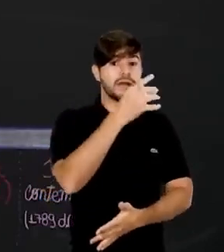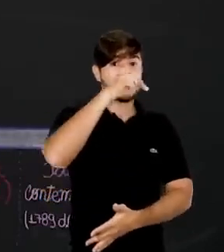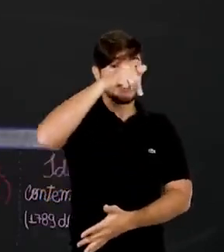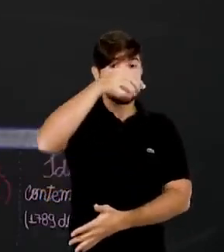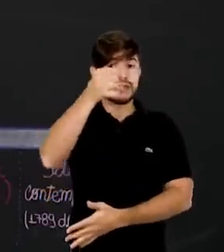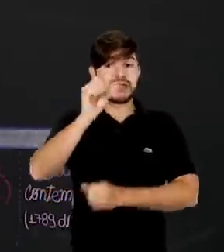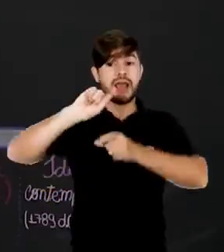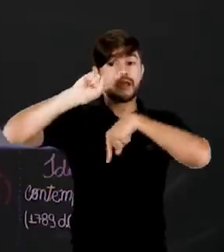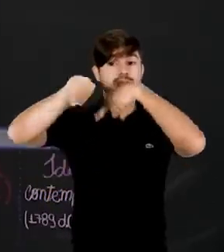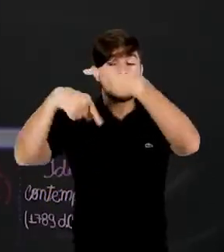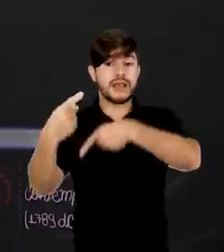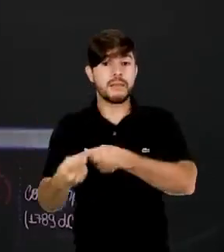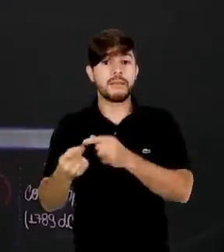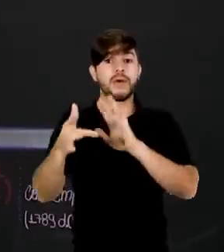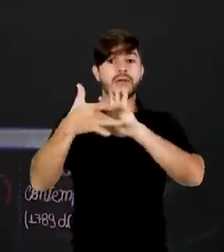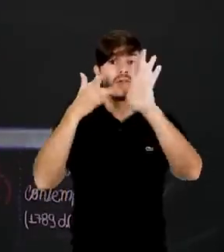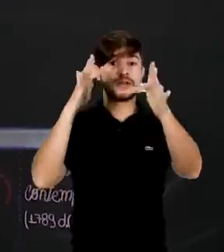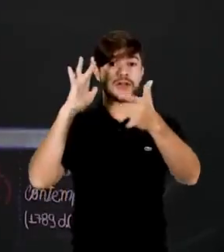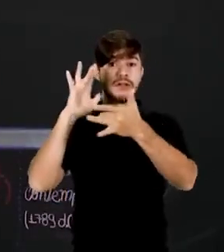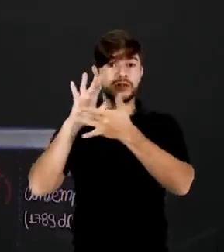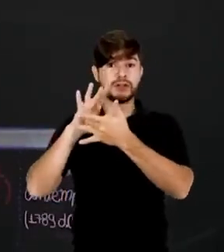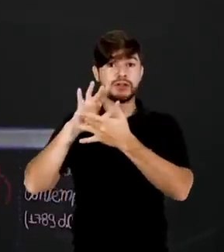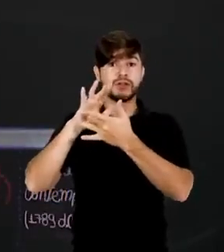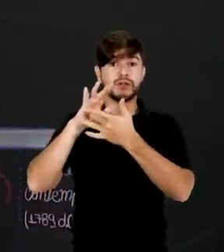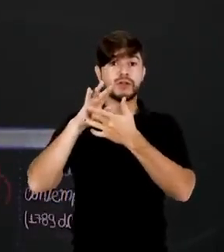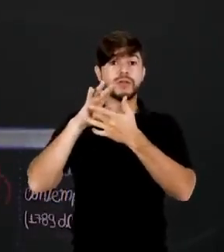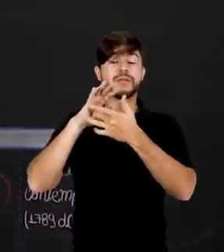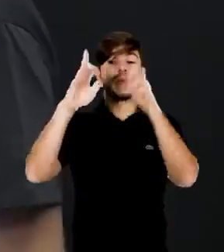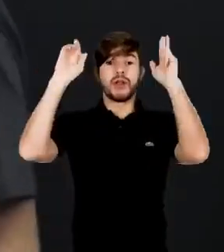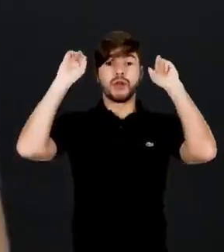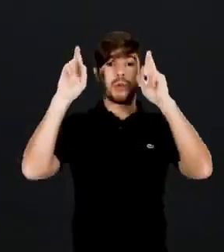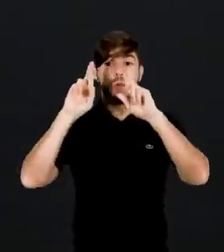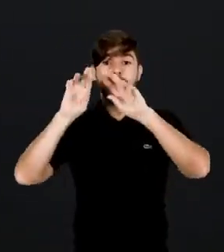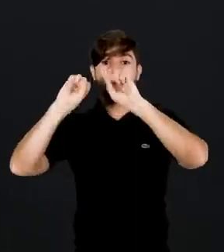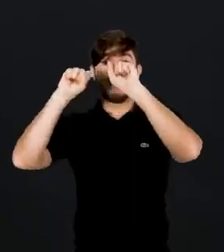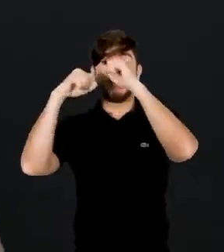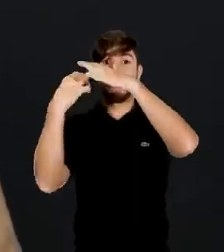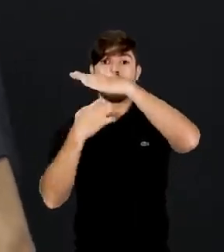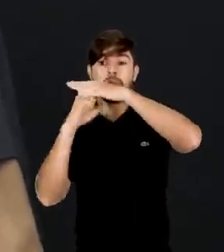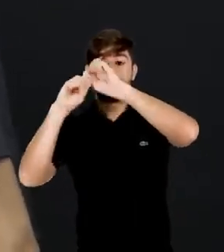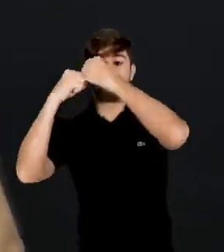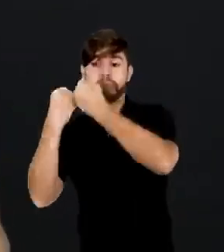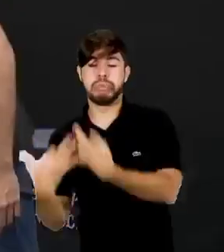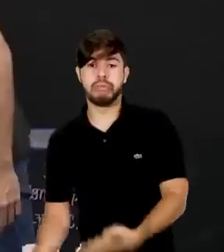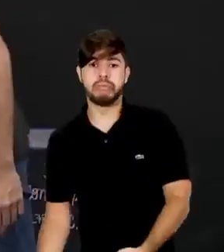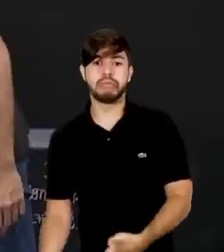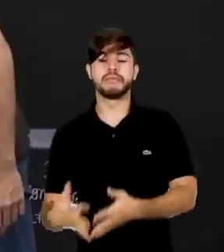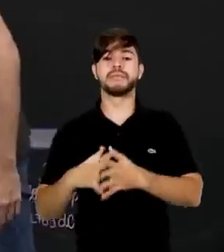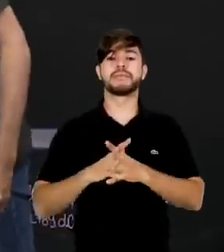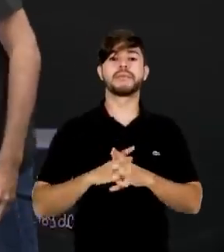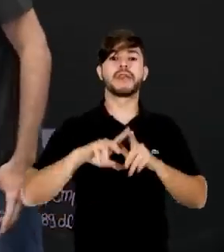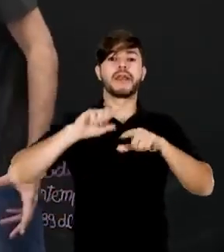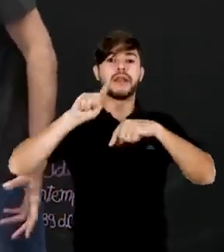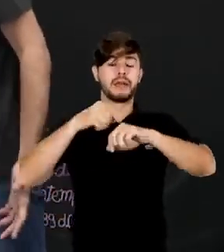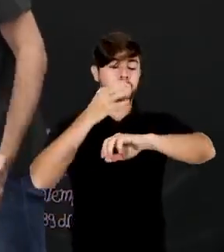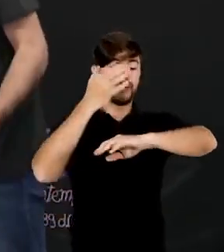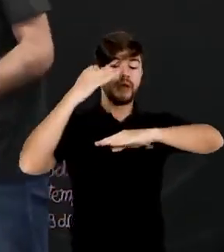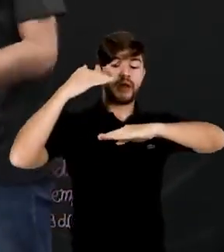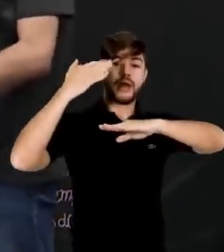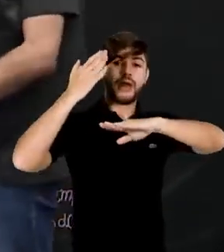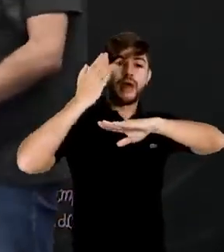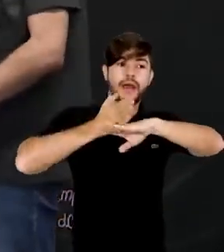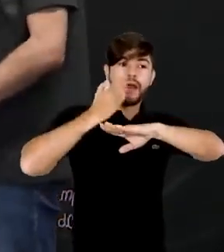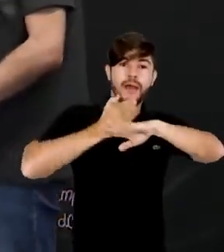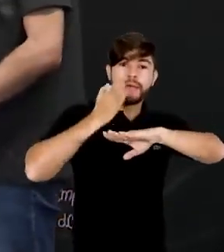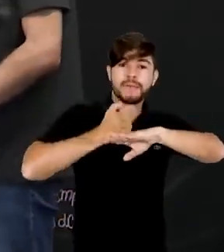476 d.C., que foi a queda do Império Romano do Ocidente. Idade Média, de 476 d.C.